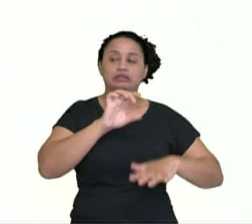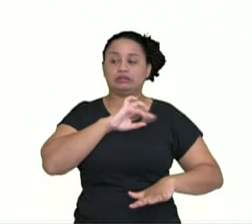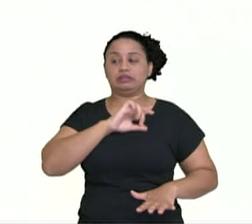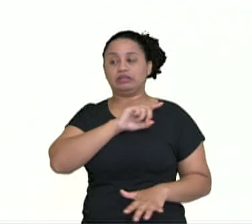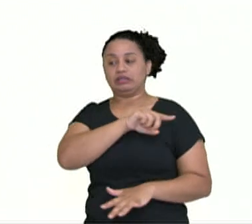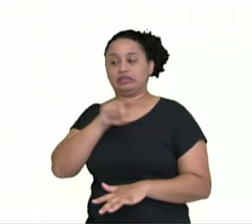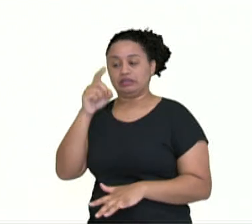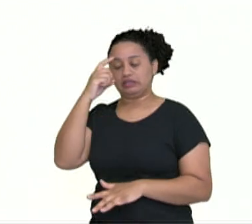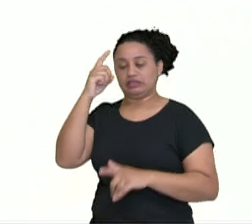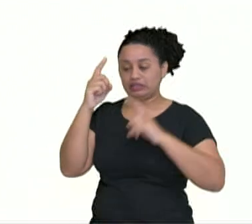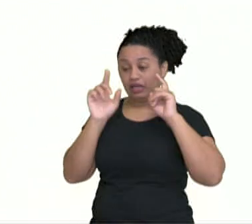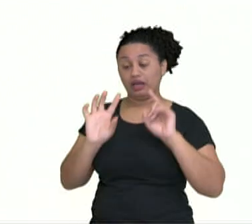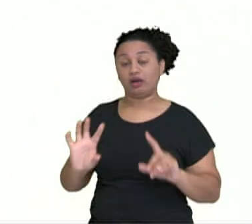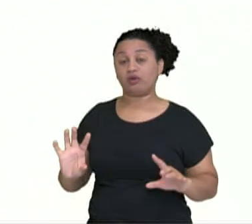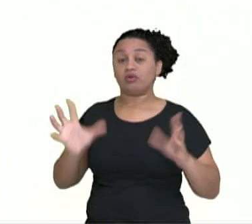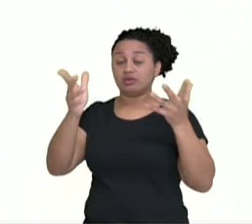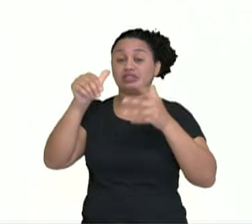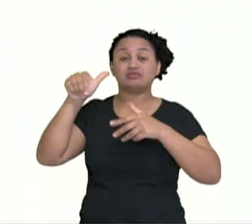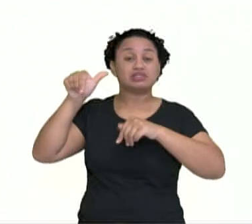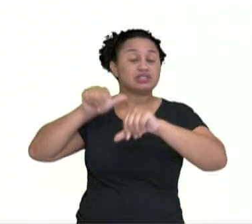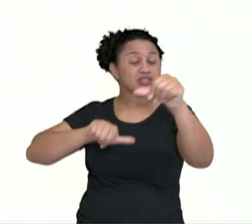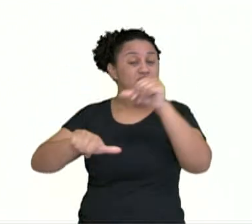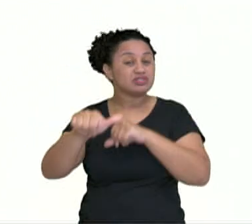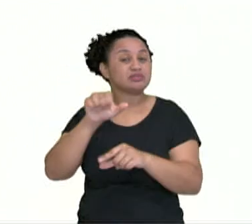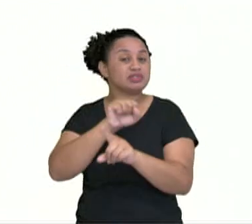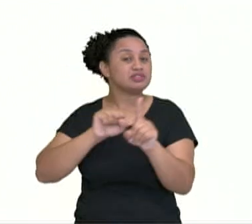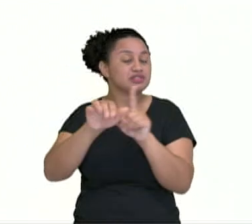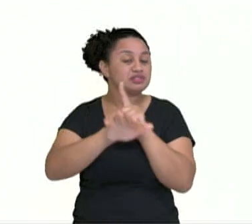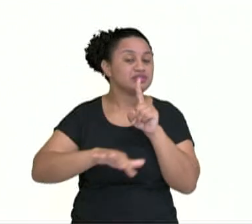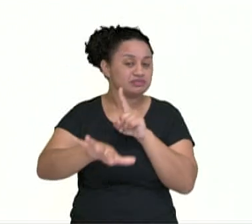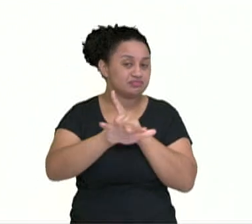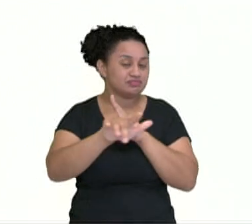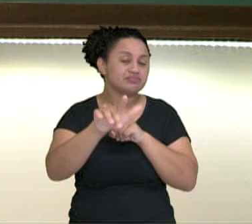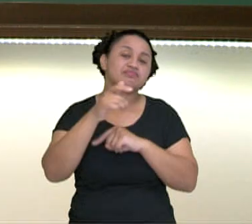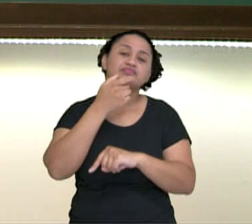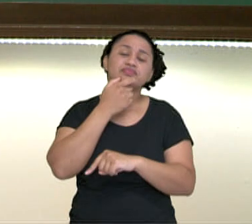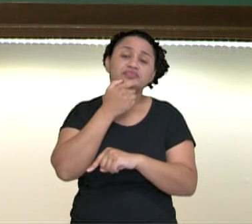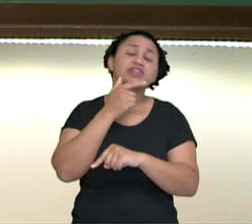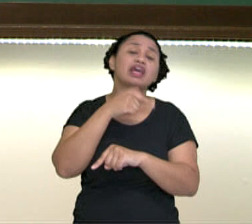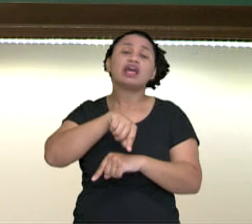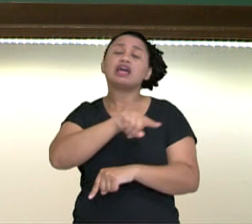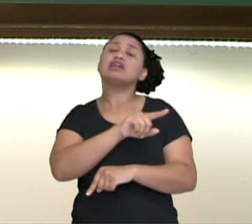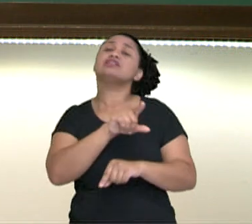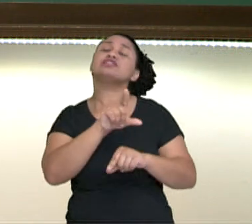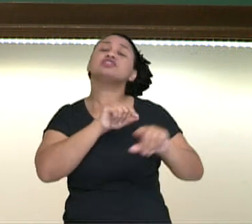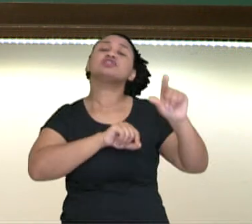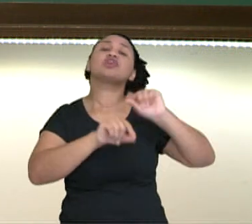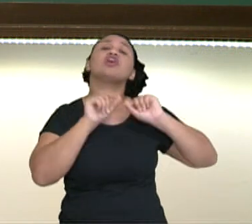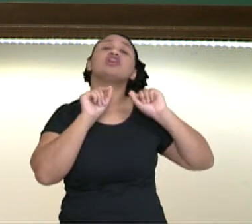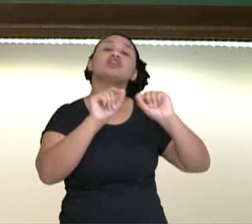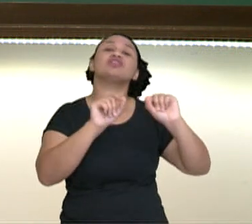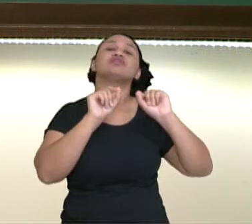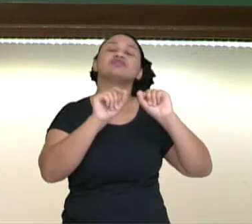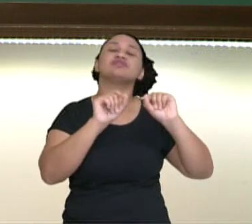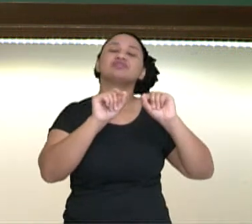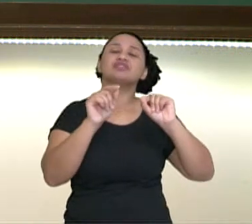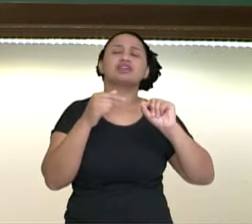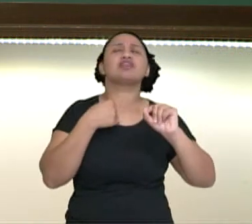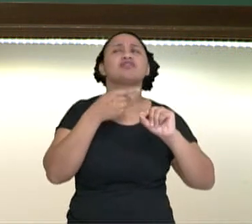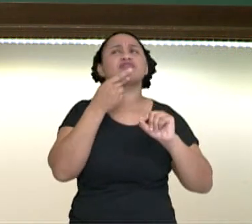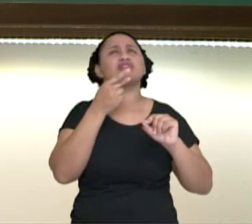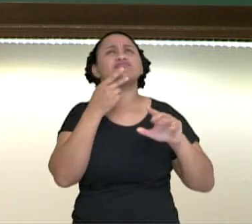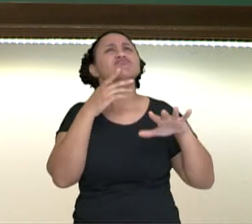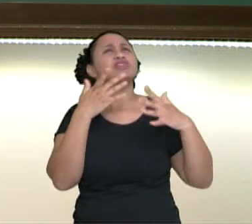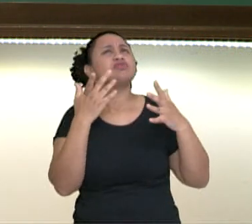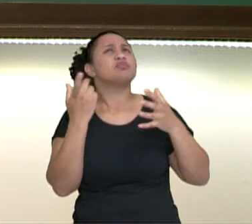acabassem, né, transformando demais aquela sociedade inglesa, eles acabam fazendo o seguinte, eles falam assim, poxa,